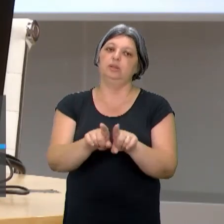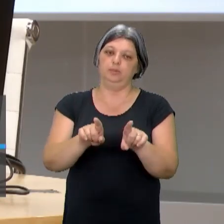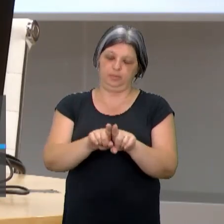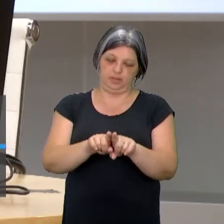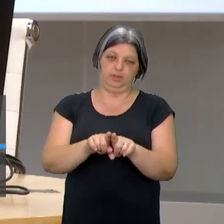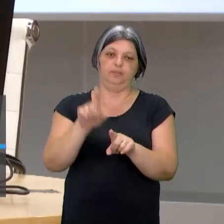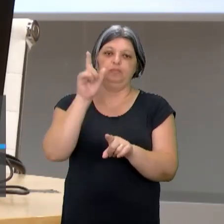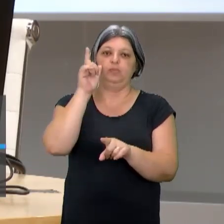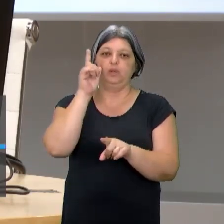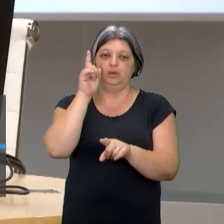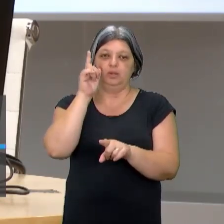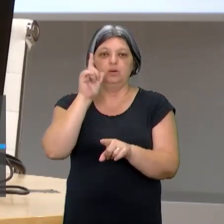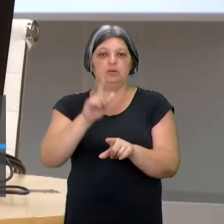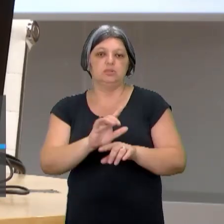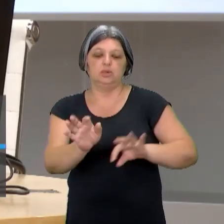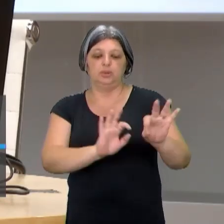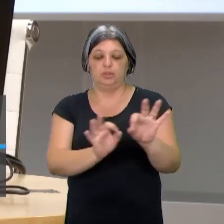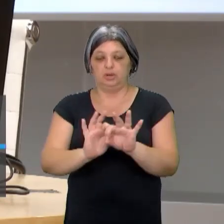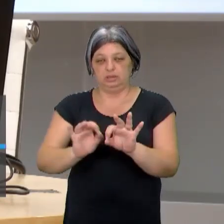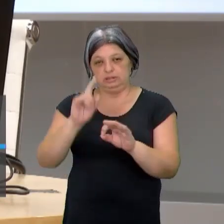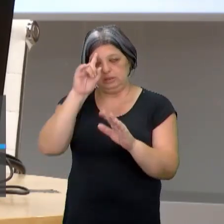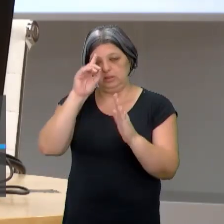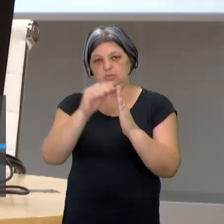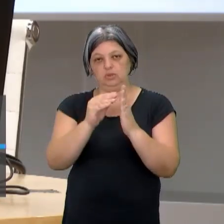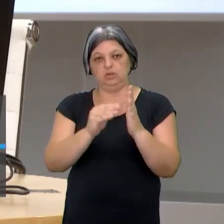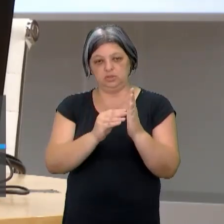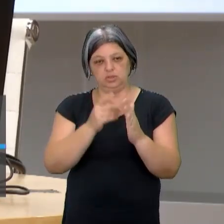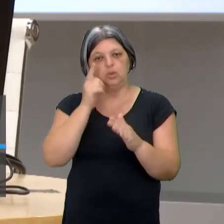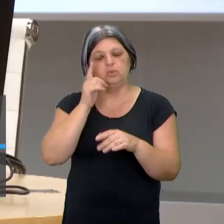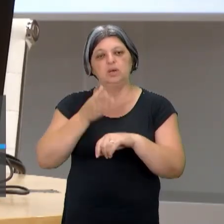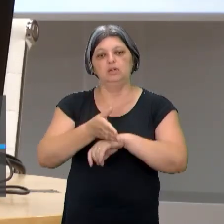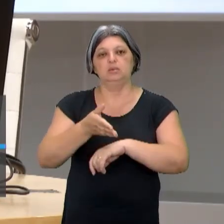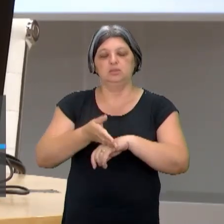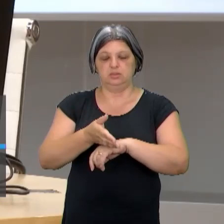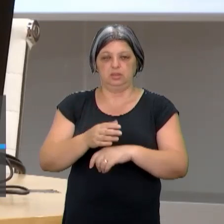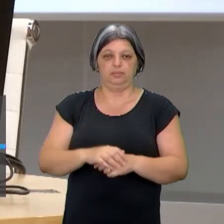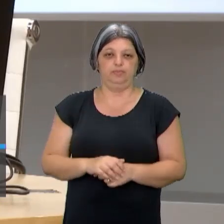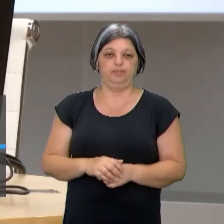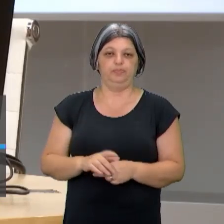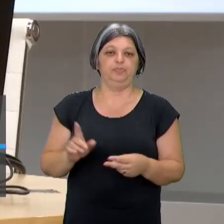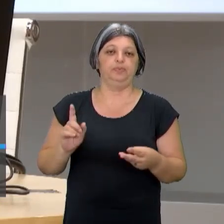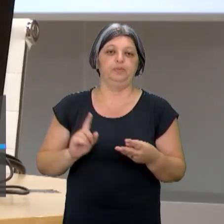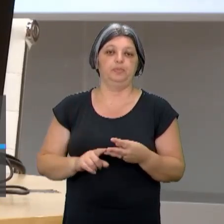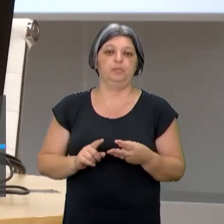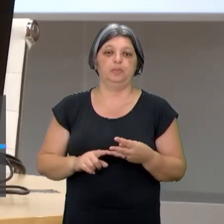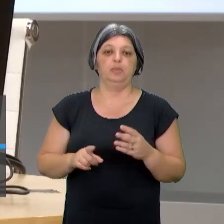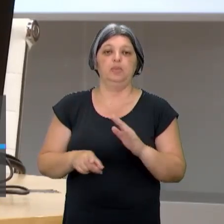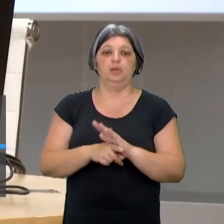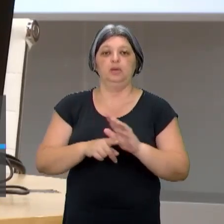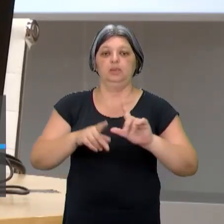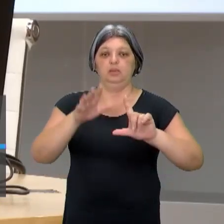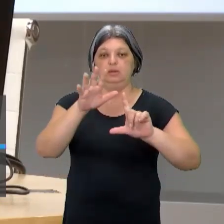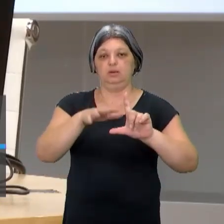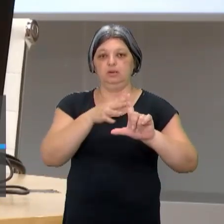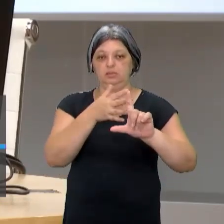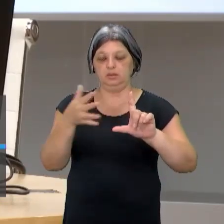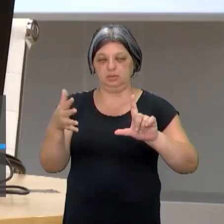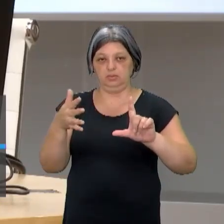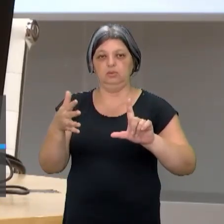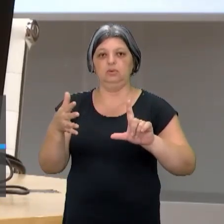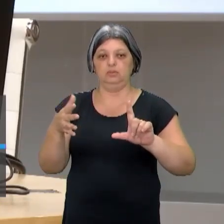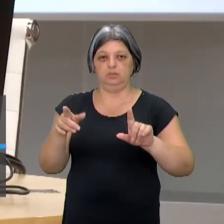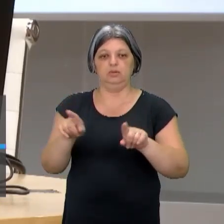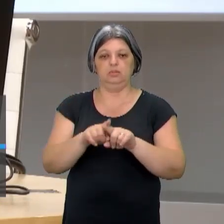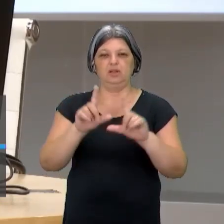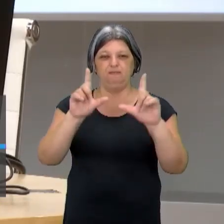né, de construir uma agenda para todo mundo que consiga acessar. E a gente também tem aí o Excel, que foi essa